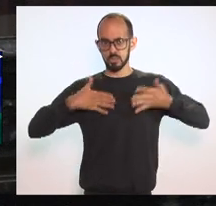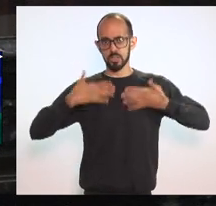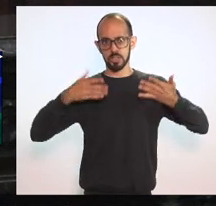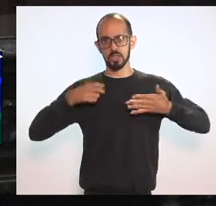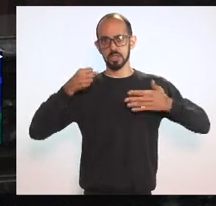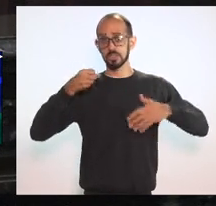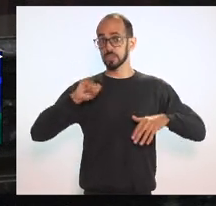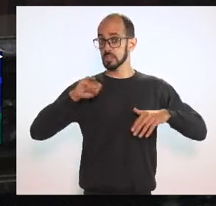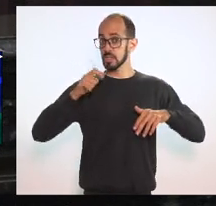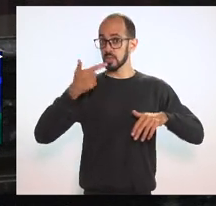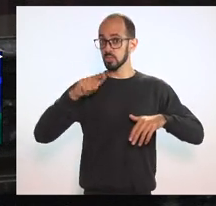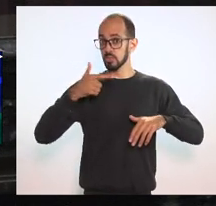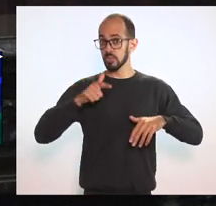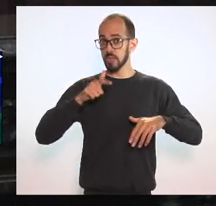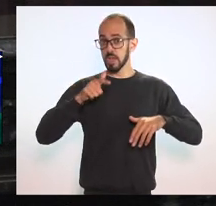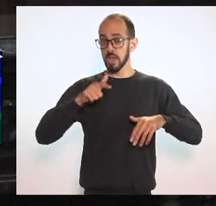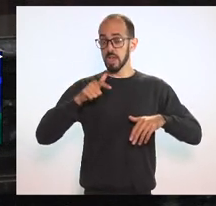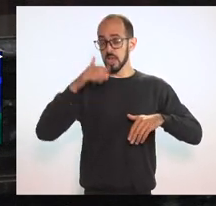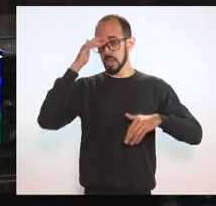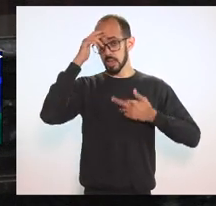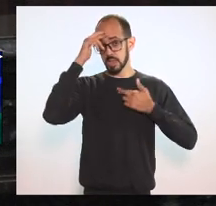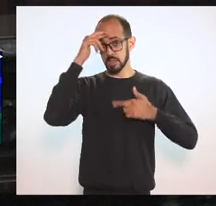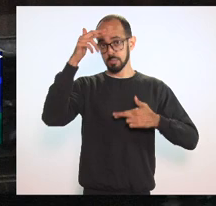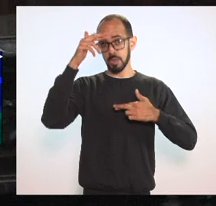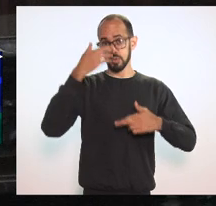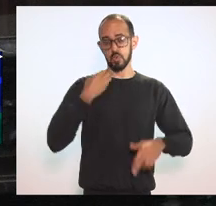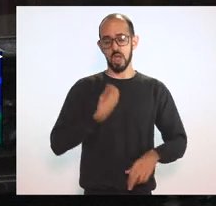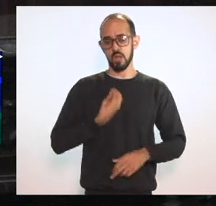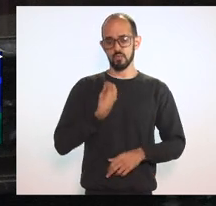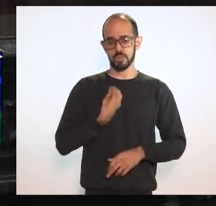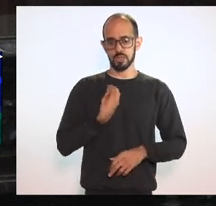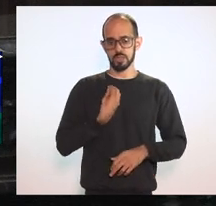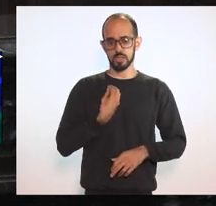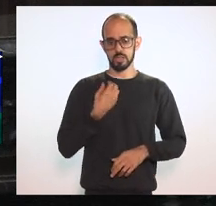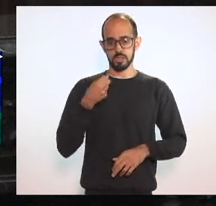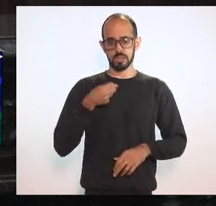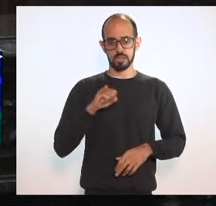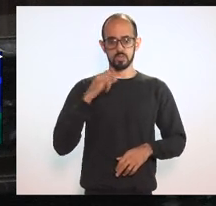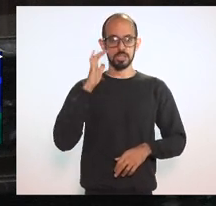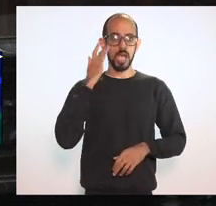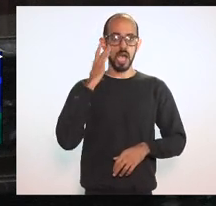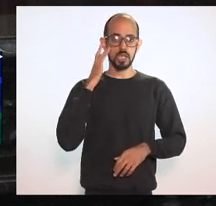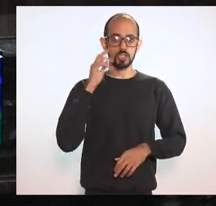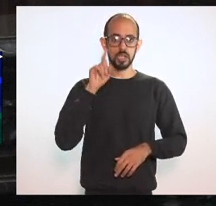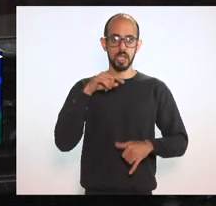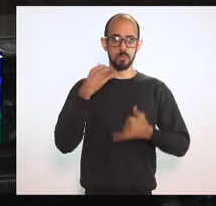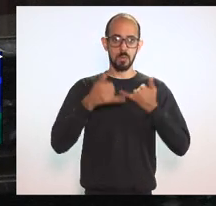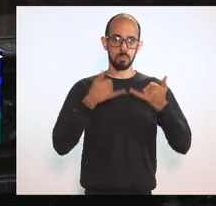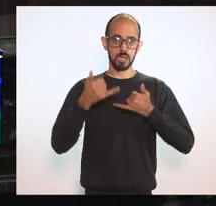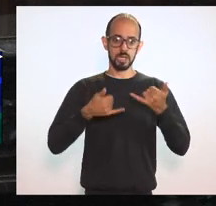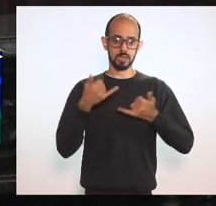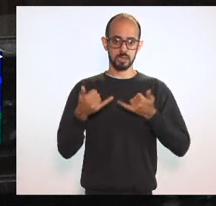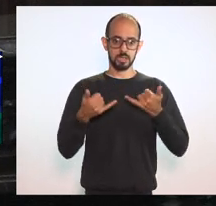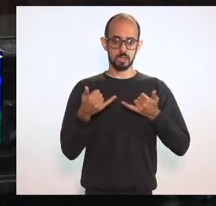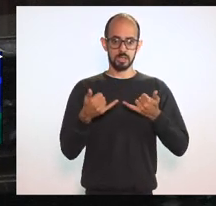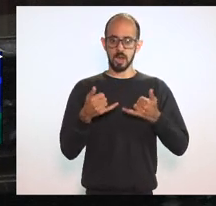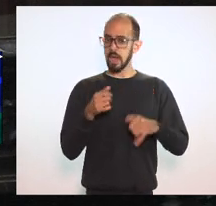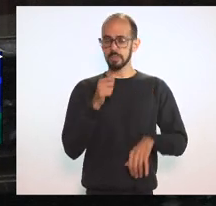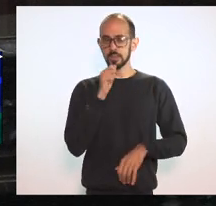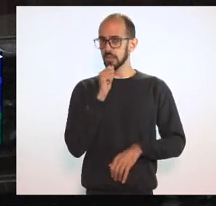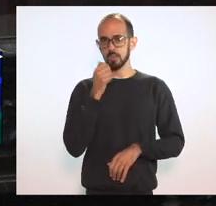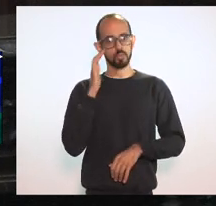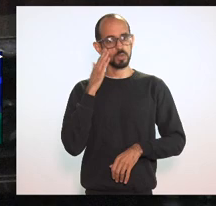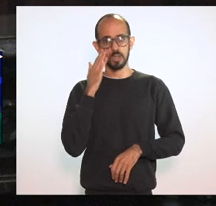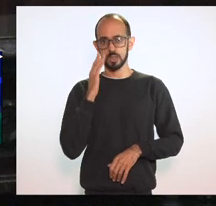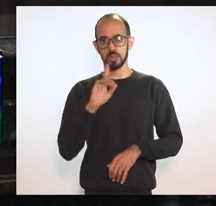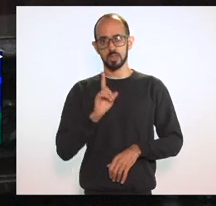sido todas elas respeitadas quem ainda acha que isso é motivo de brincadeira não entendeu